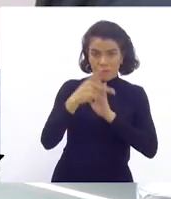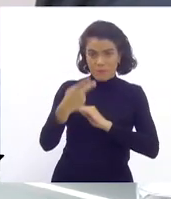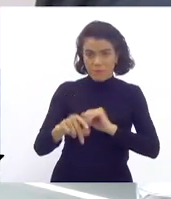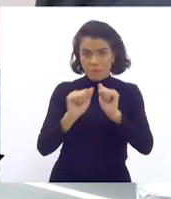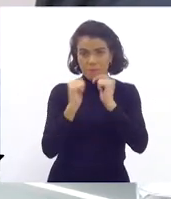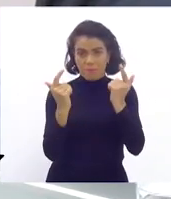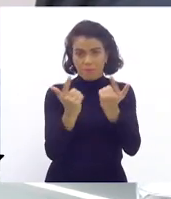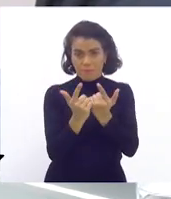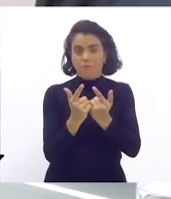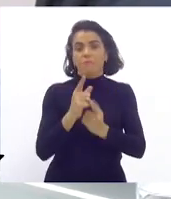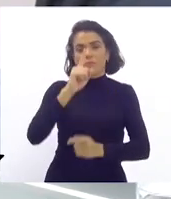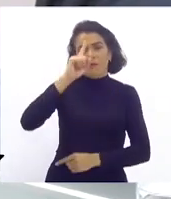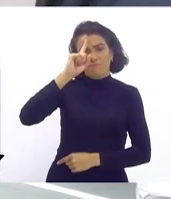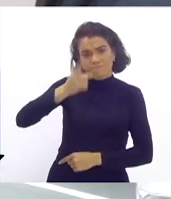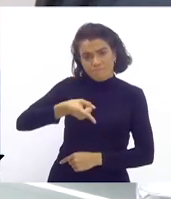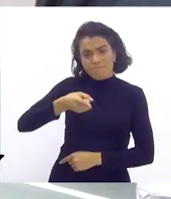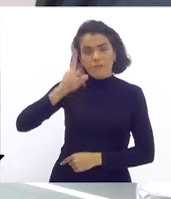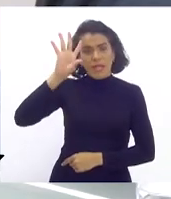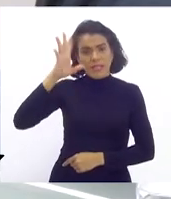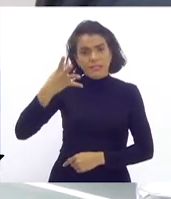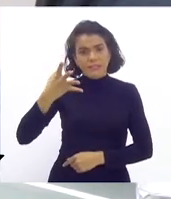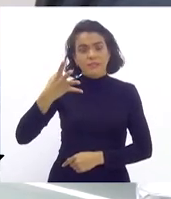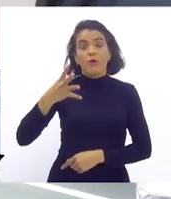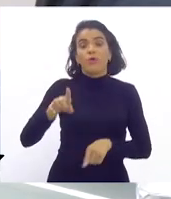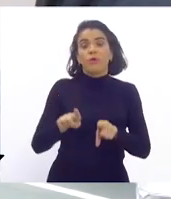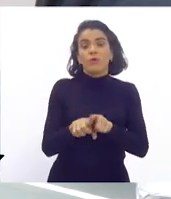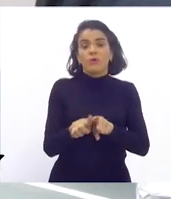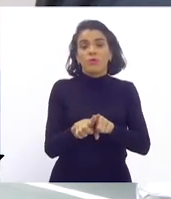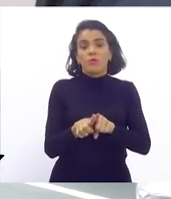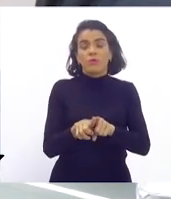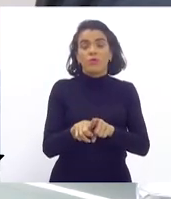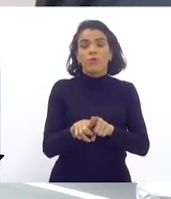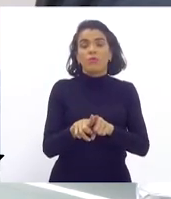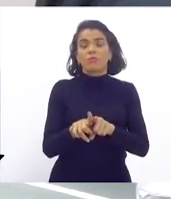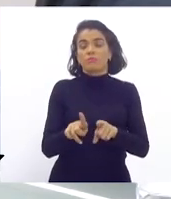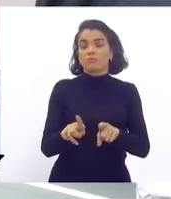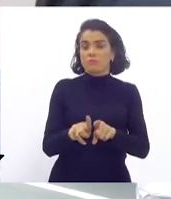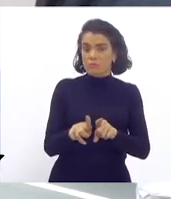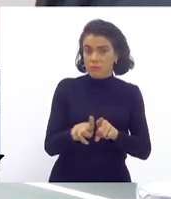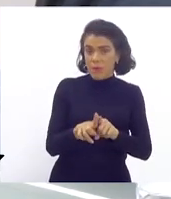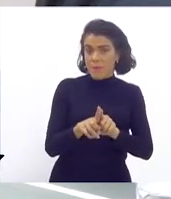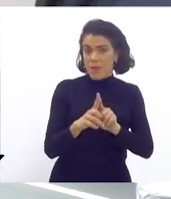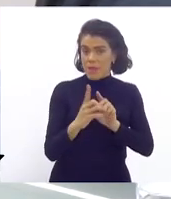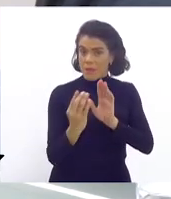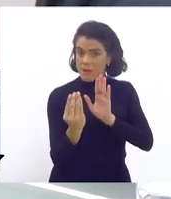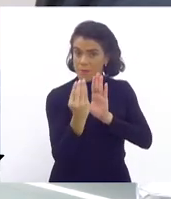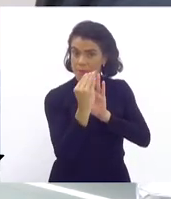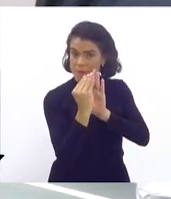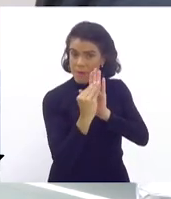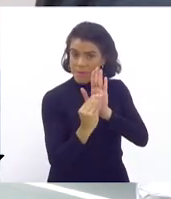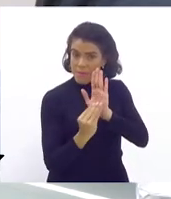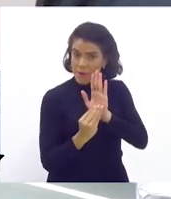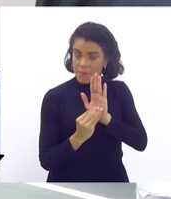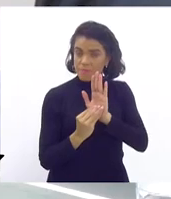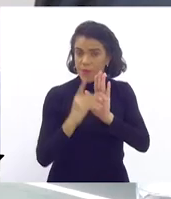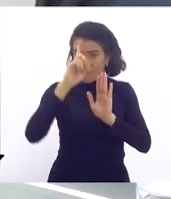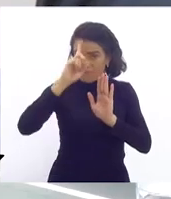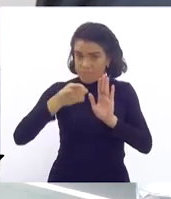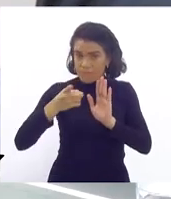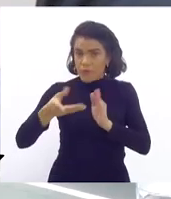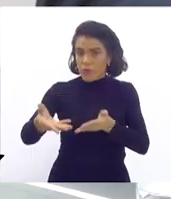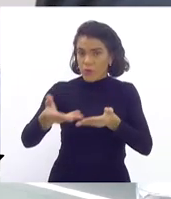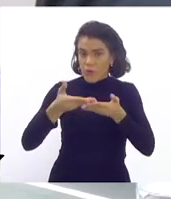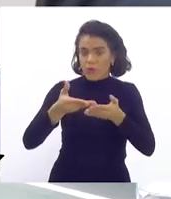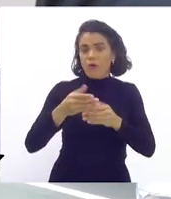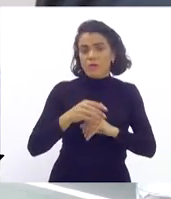medidas necessárias para efetivação dessa decisão incluir na convocação aí diretora isso